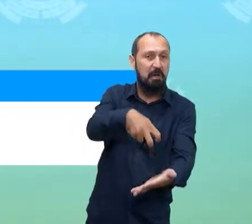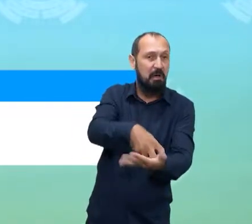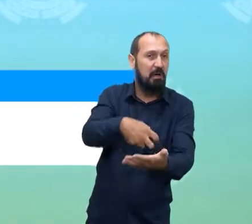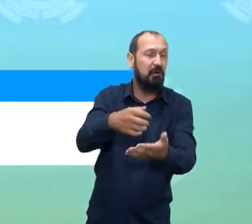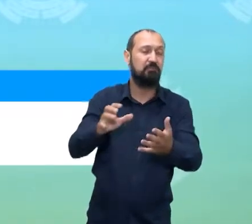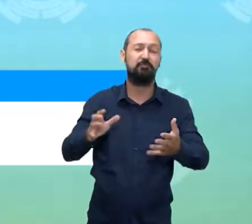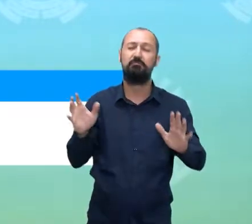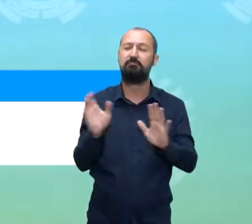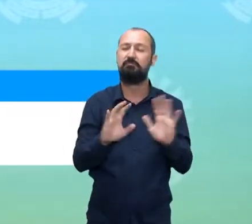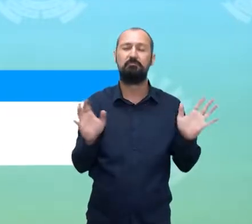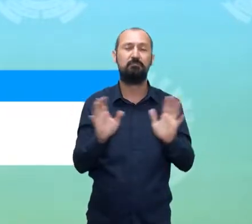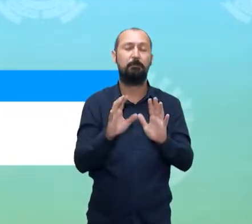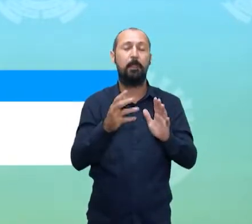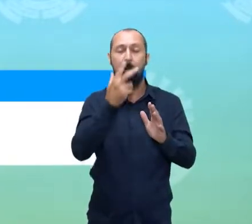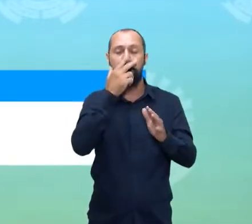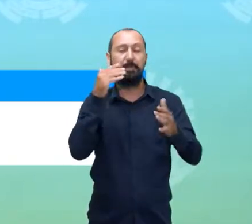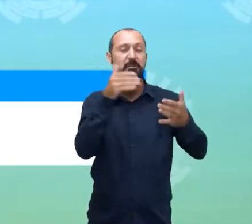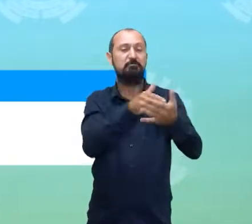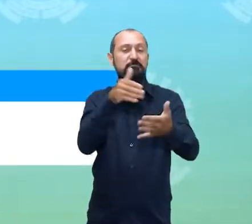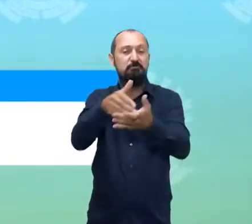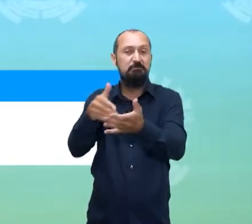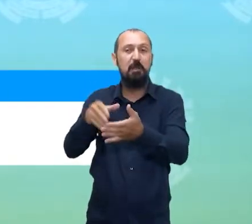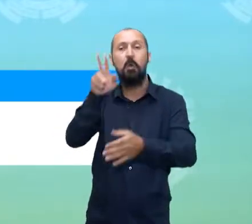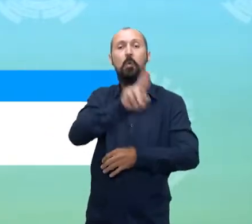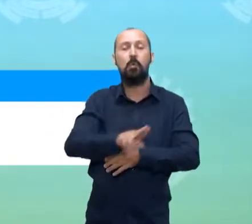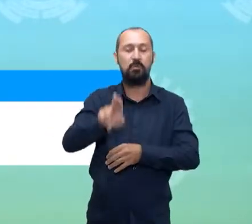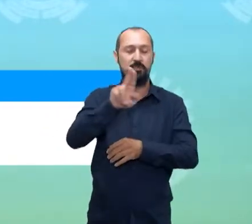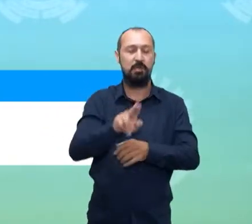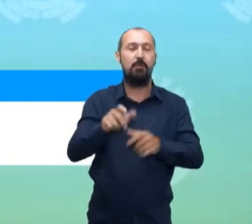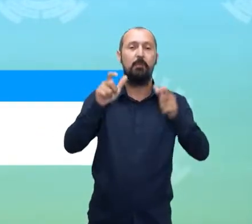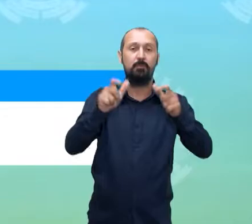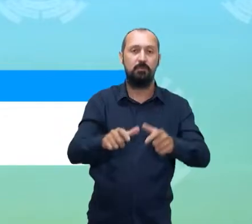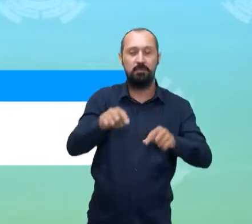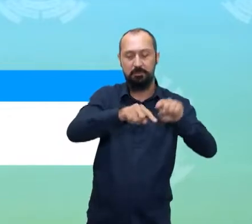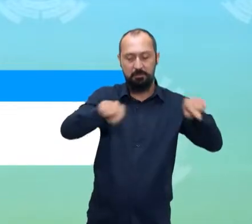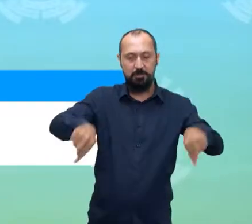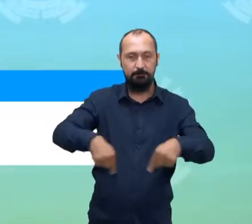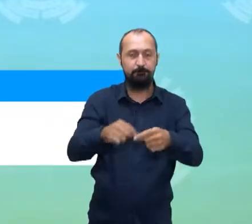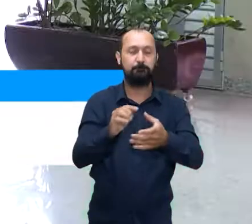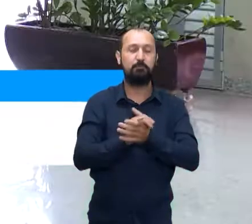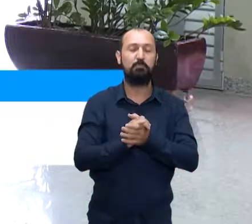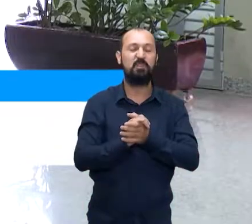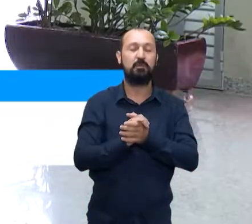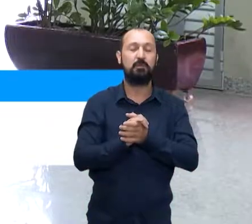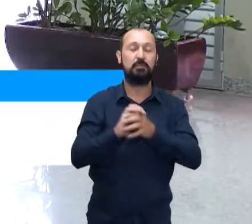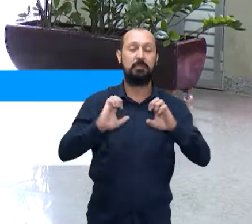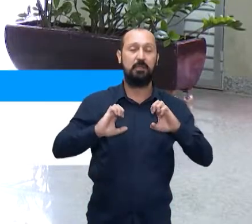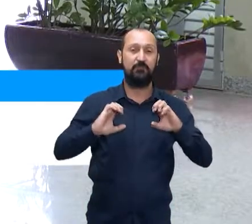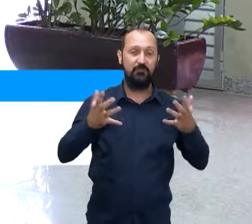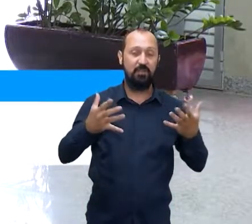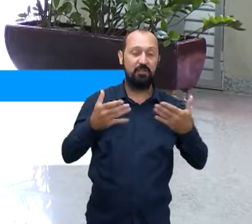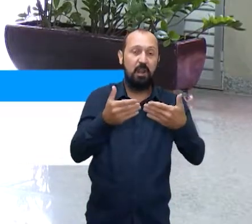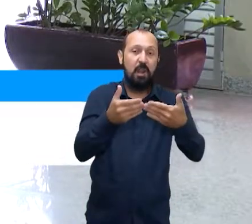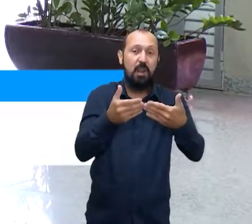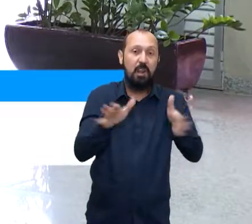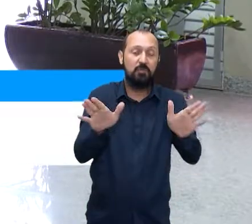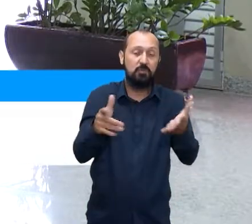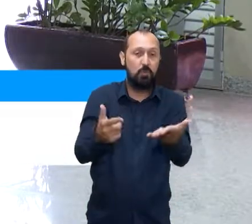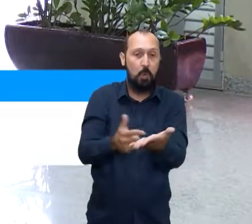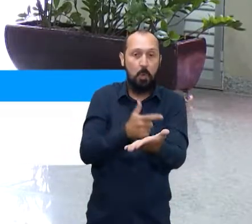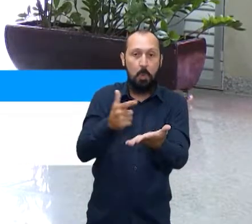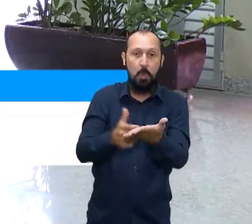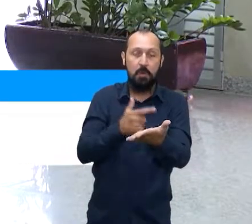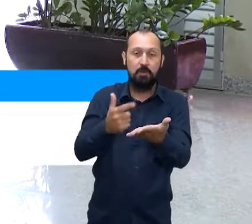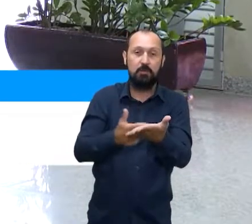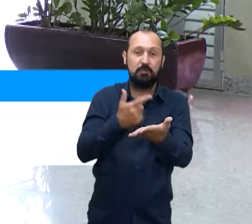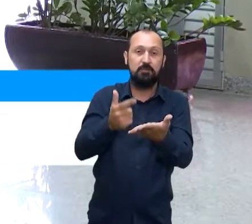para multar, ou que vem para impedir o uso adequado do território. Durante o evento também foi o